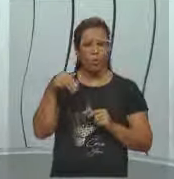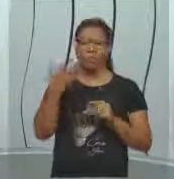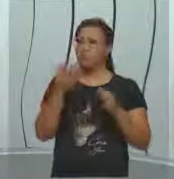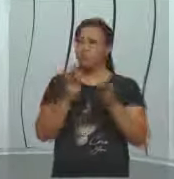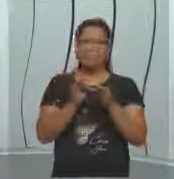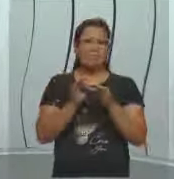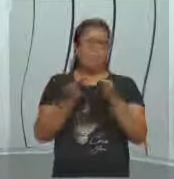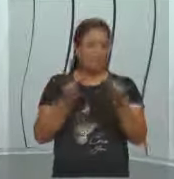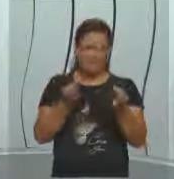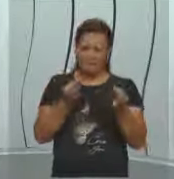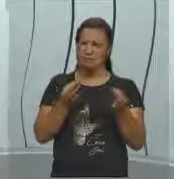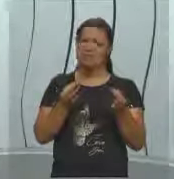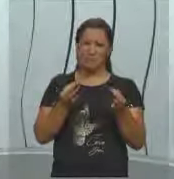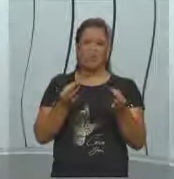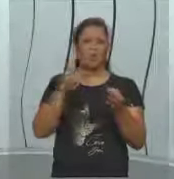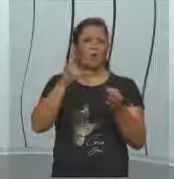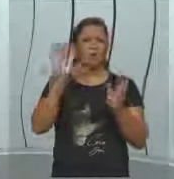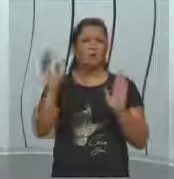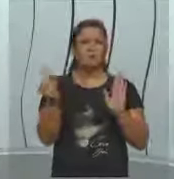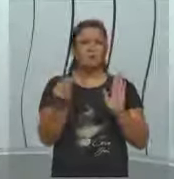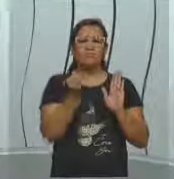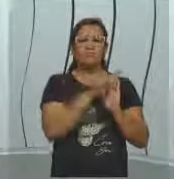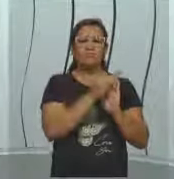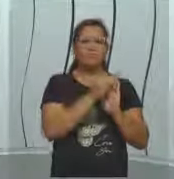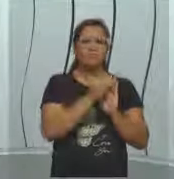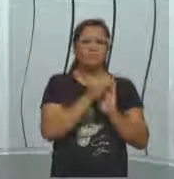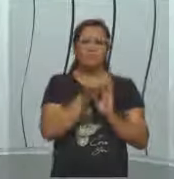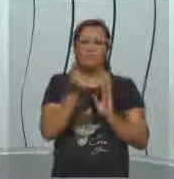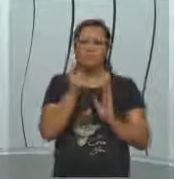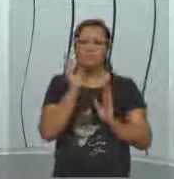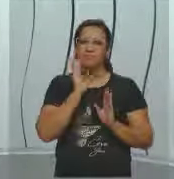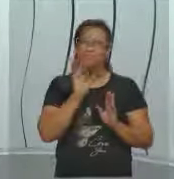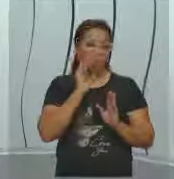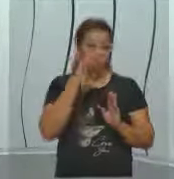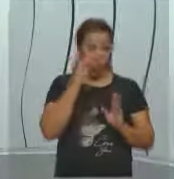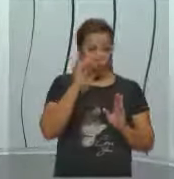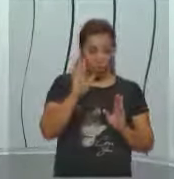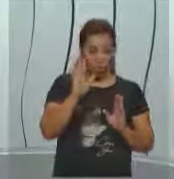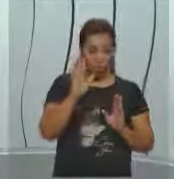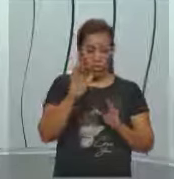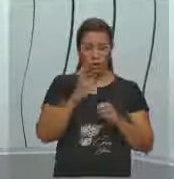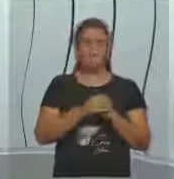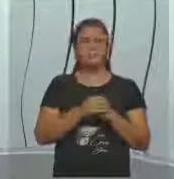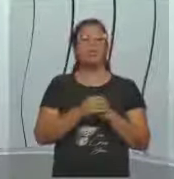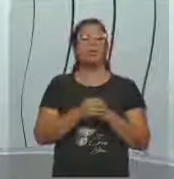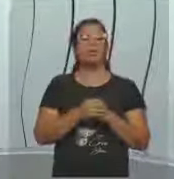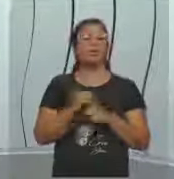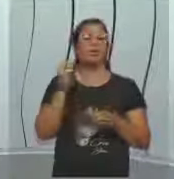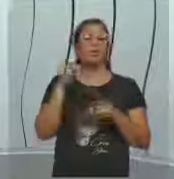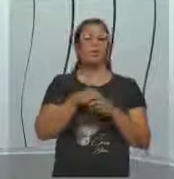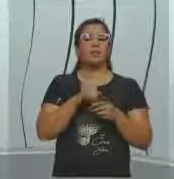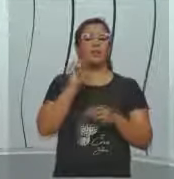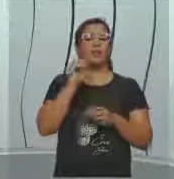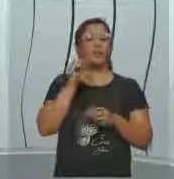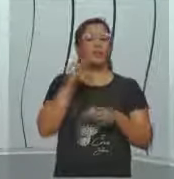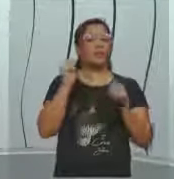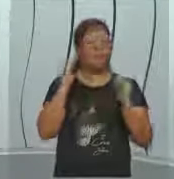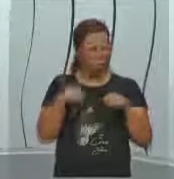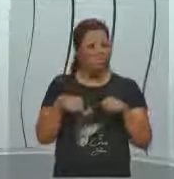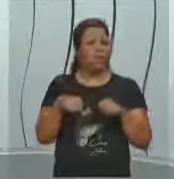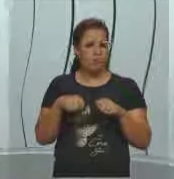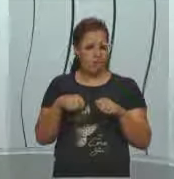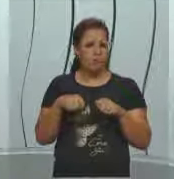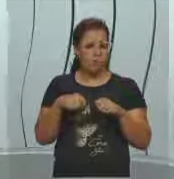uma capacidade de aplicação absurda. A gente vai ver agora, dentro dos circuitos elétricos, que eu posso